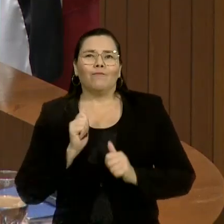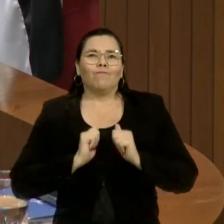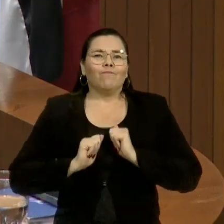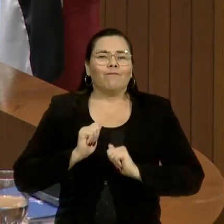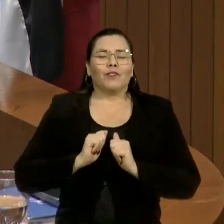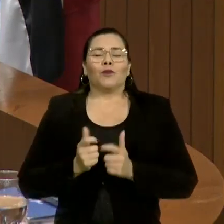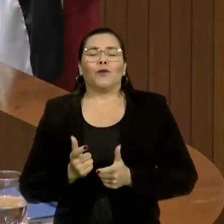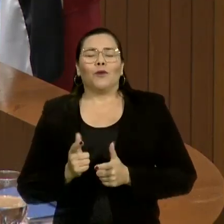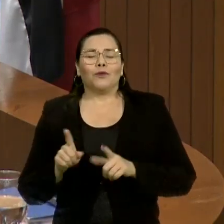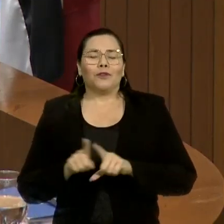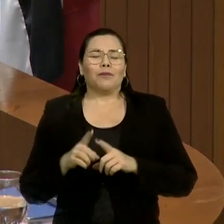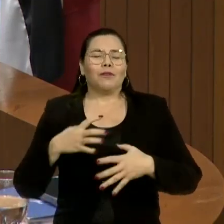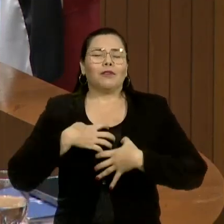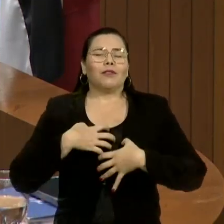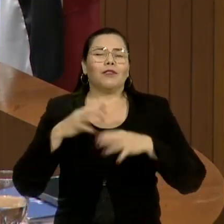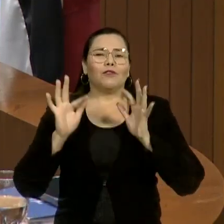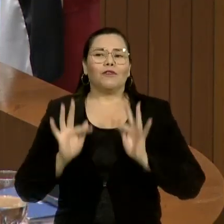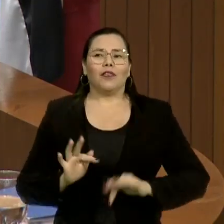federal.